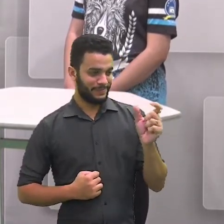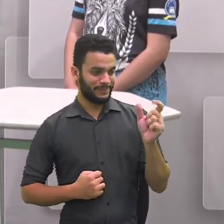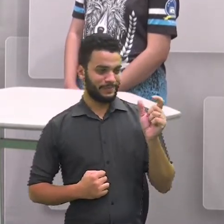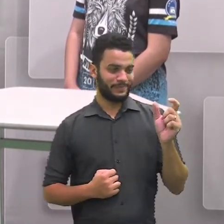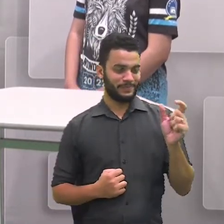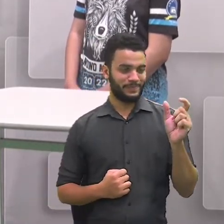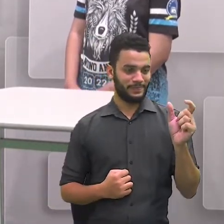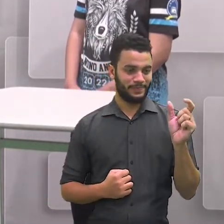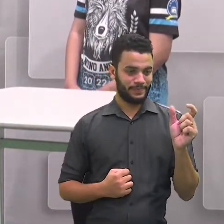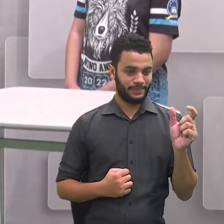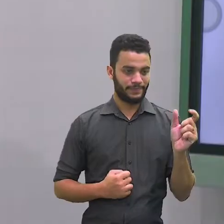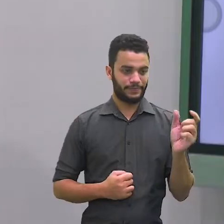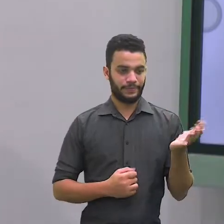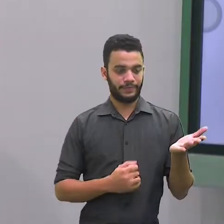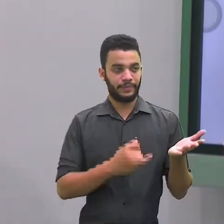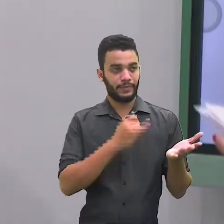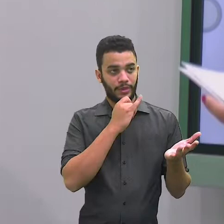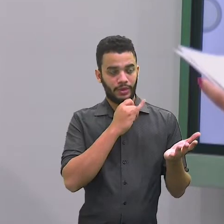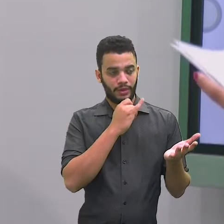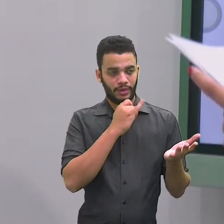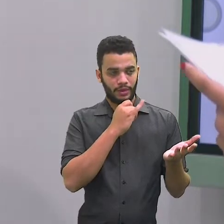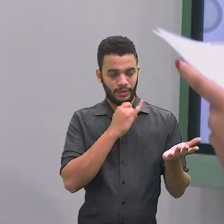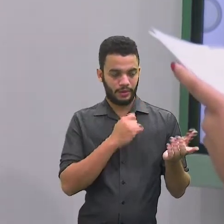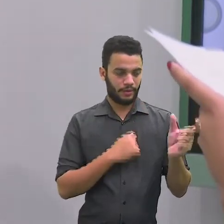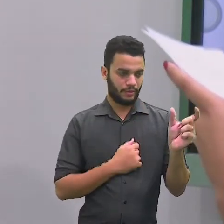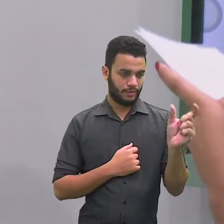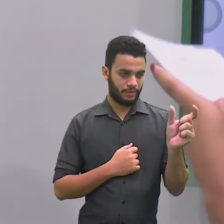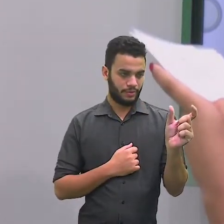resolução. Repete pra mim, por favor.